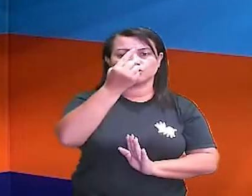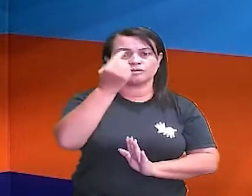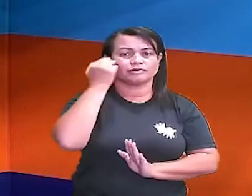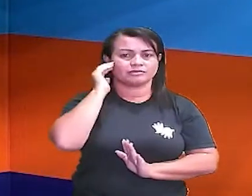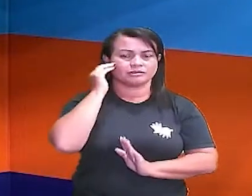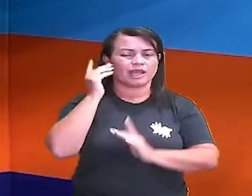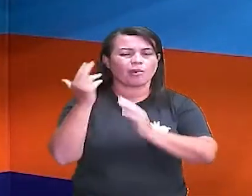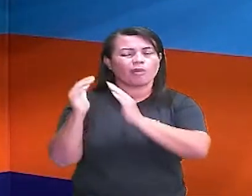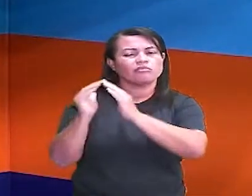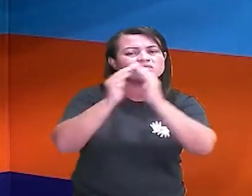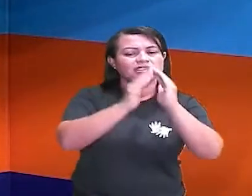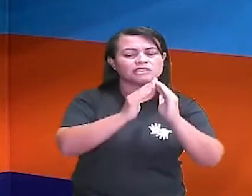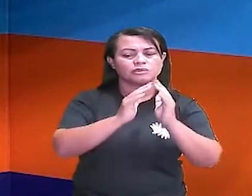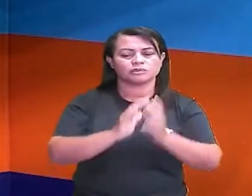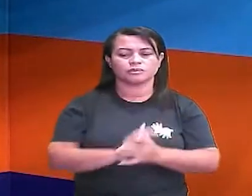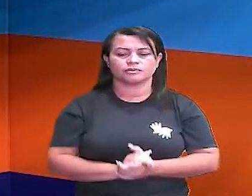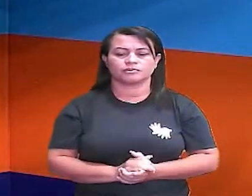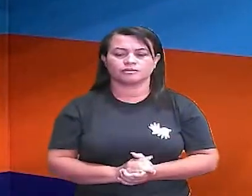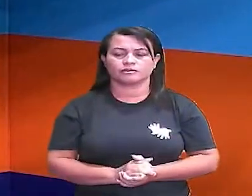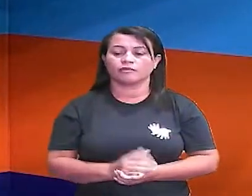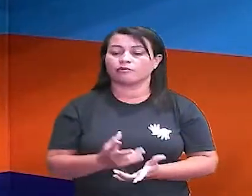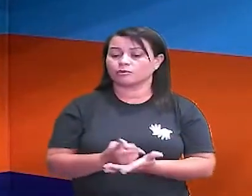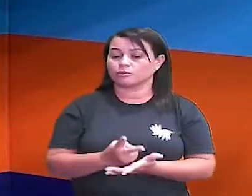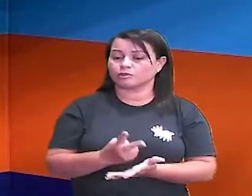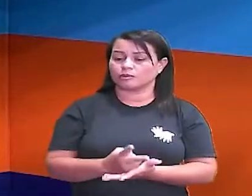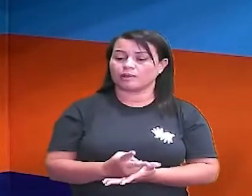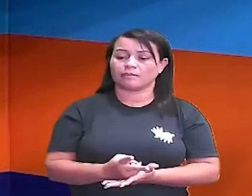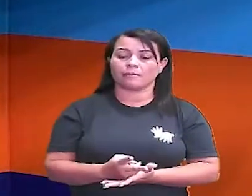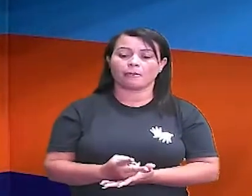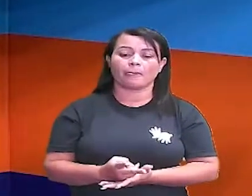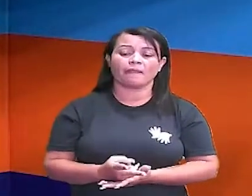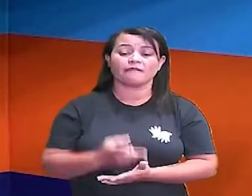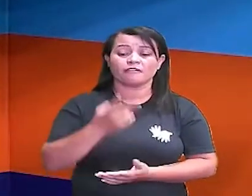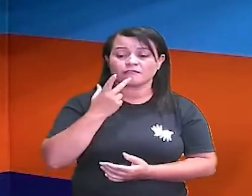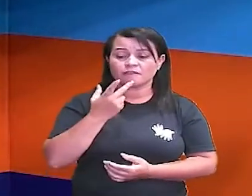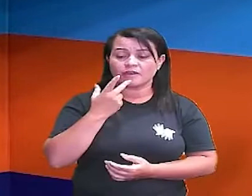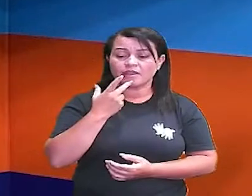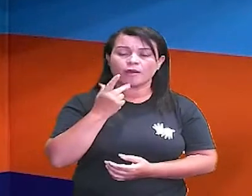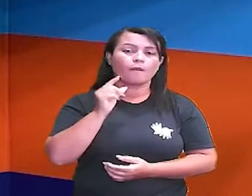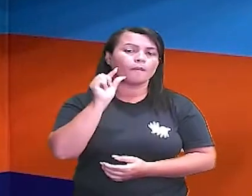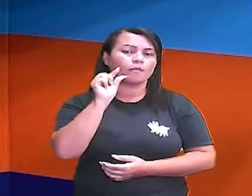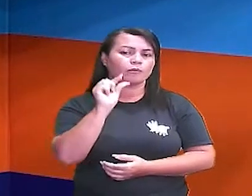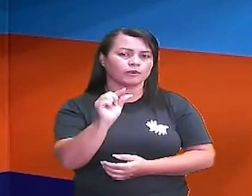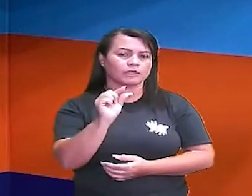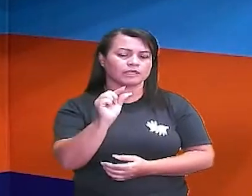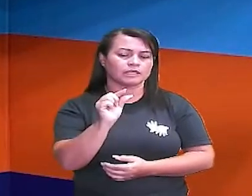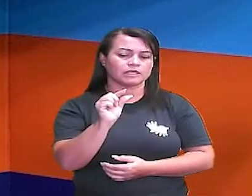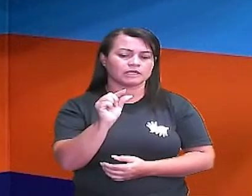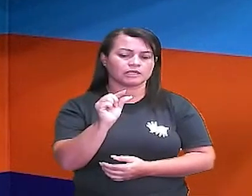tá certo? Vamos continuar. Agora, a gente vai falar um pouquinho sobre as